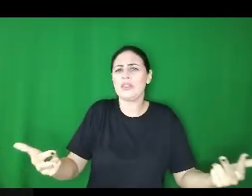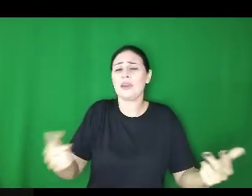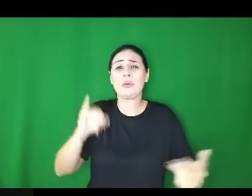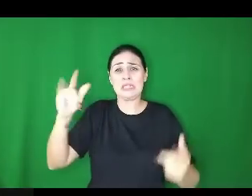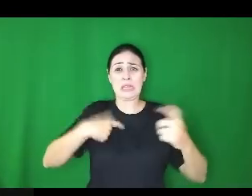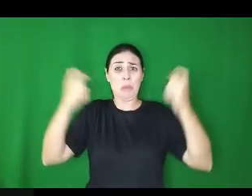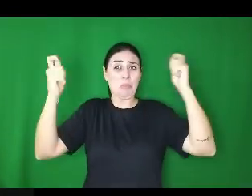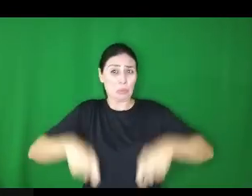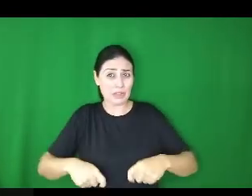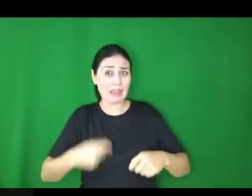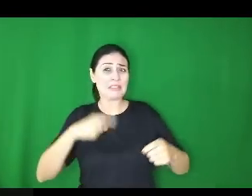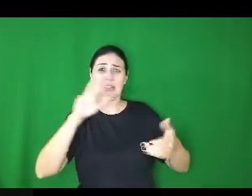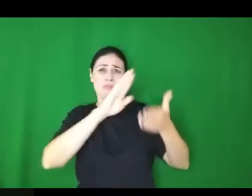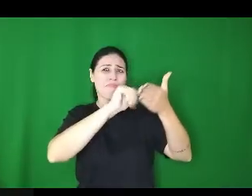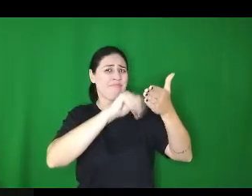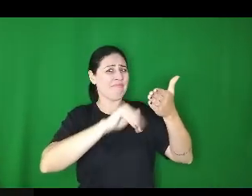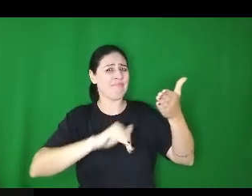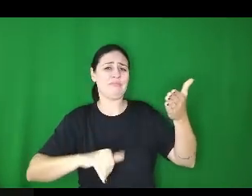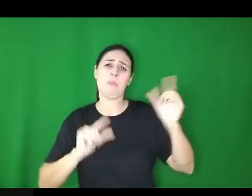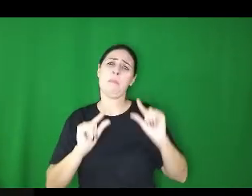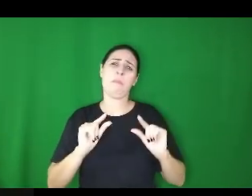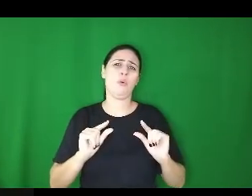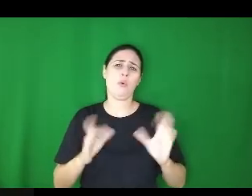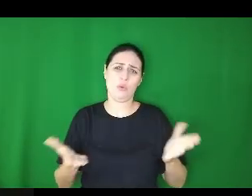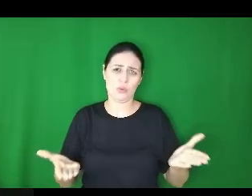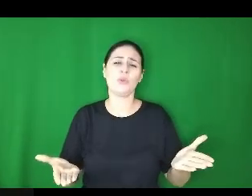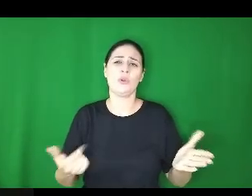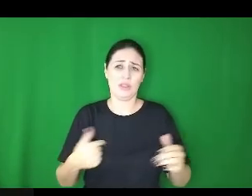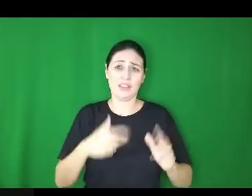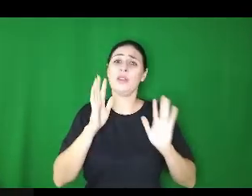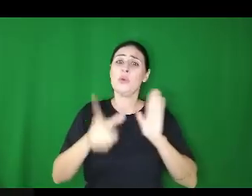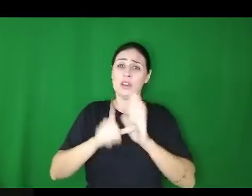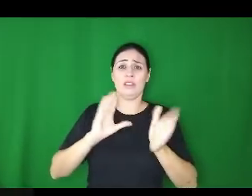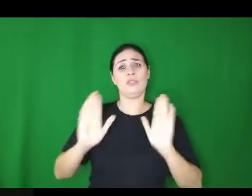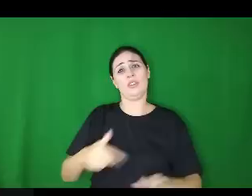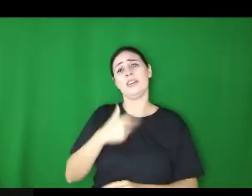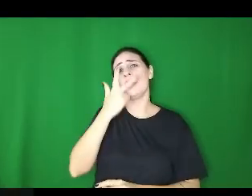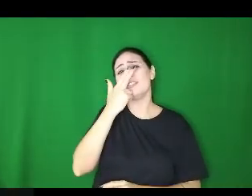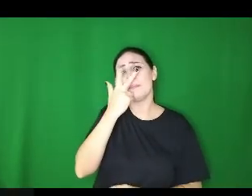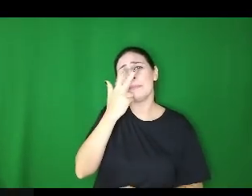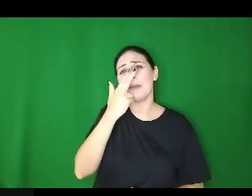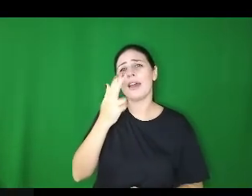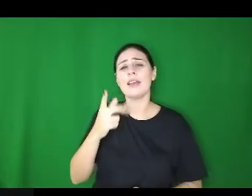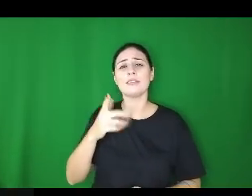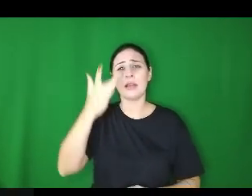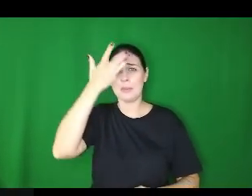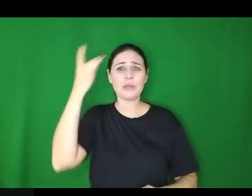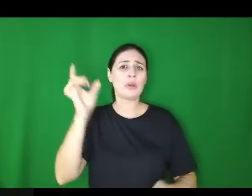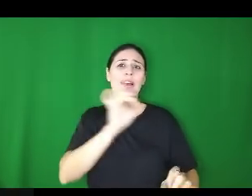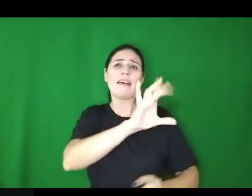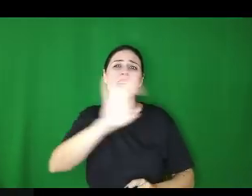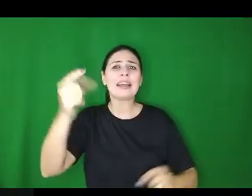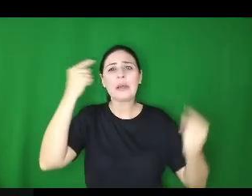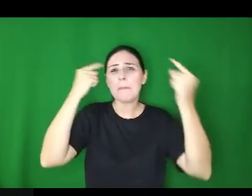dos estudantes e aí lidar com isso. Então, quando a gente vê esse ano que nós tivemos, como é que a gente